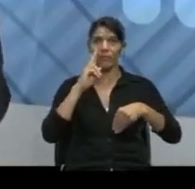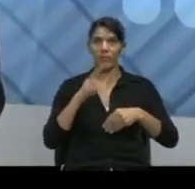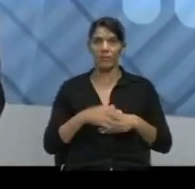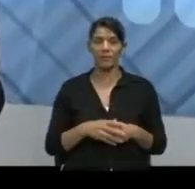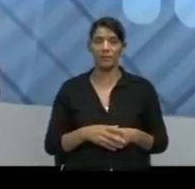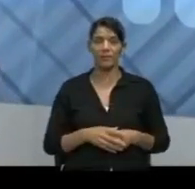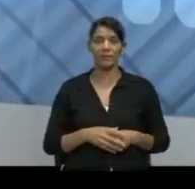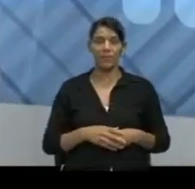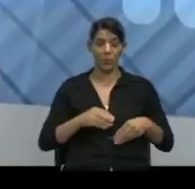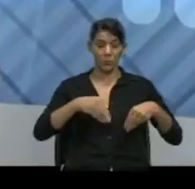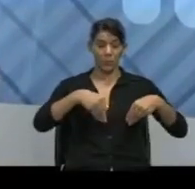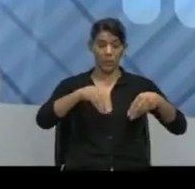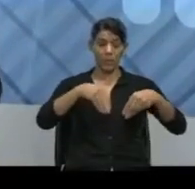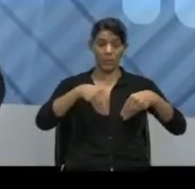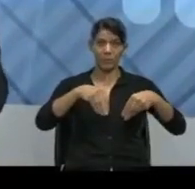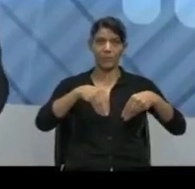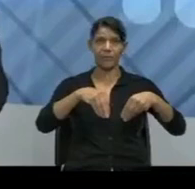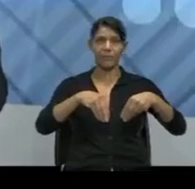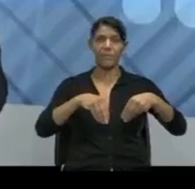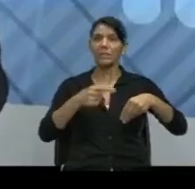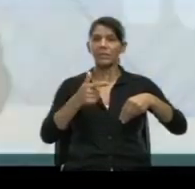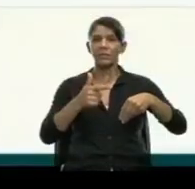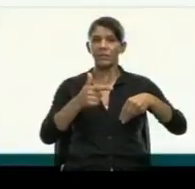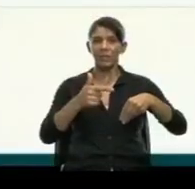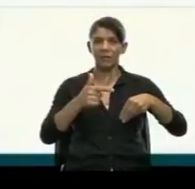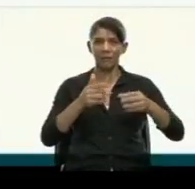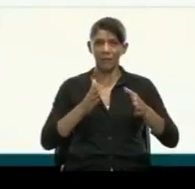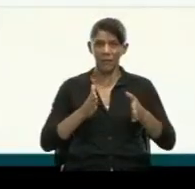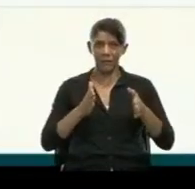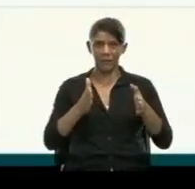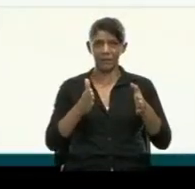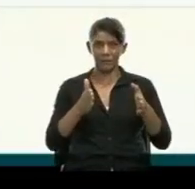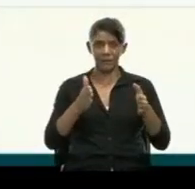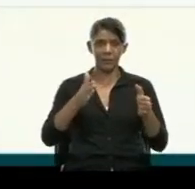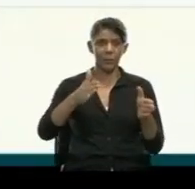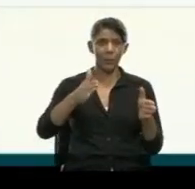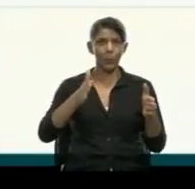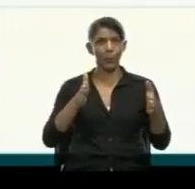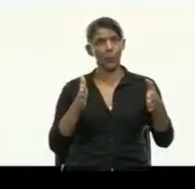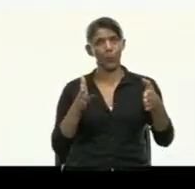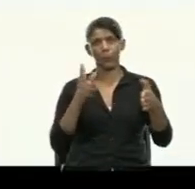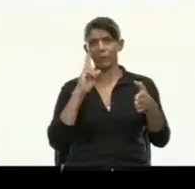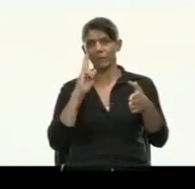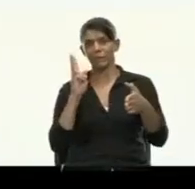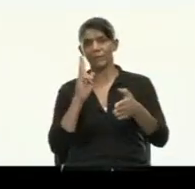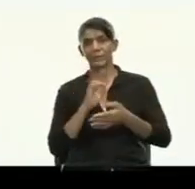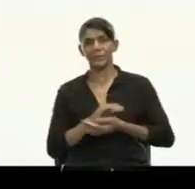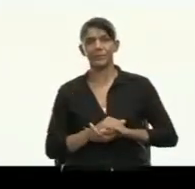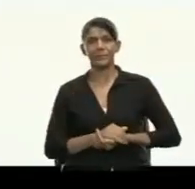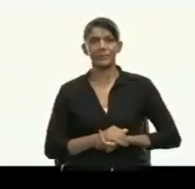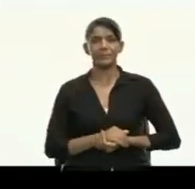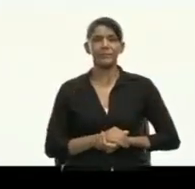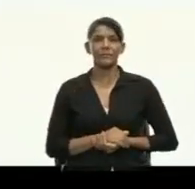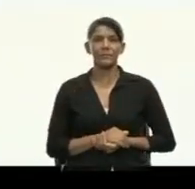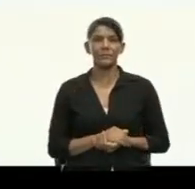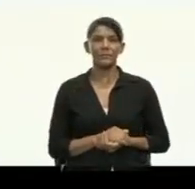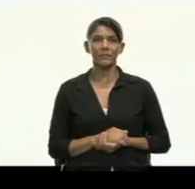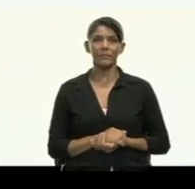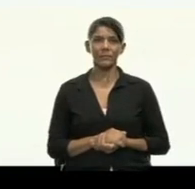gente tem um terreno e ele não estava reto no terreno. O professor deu uma deslocada nele. Vamos lá para o quadro aqui, abrir um quadro branco.